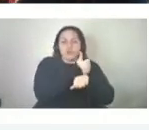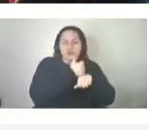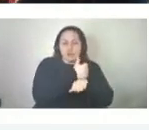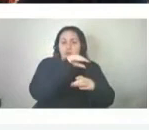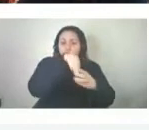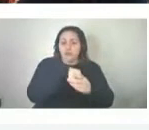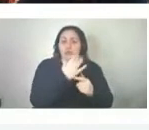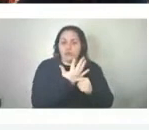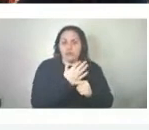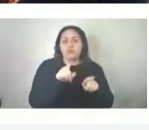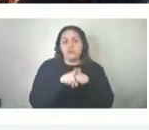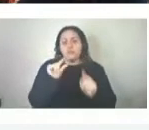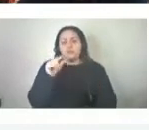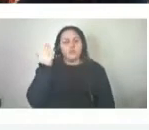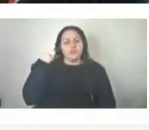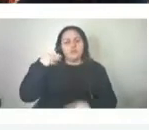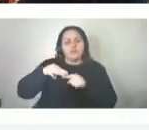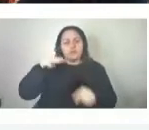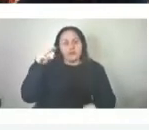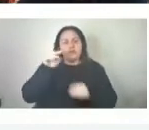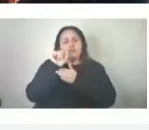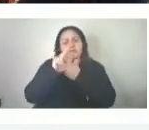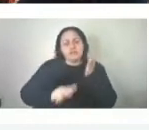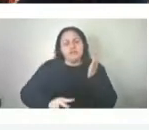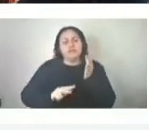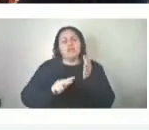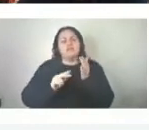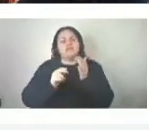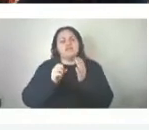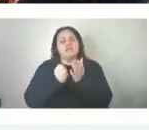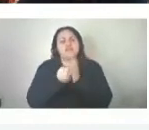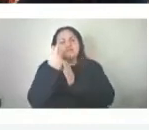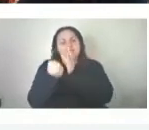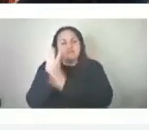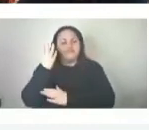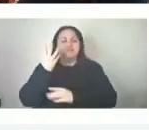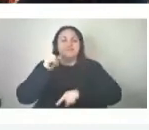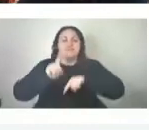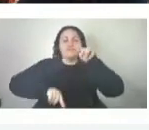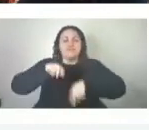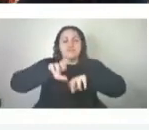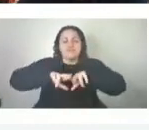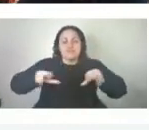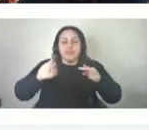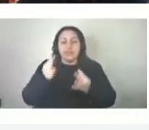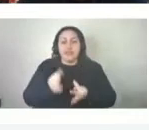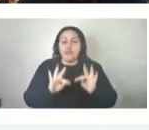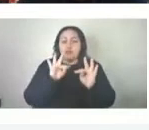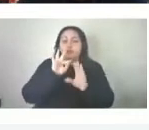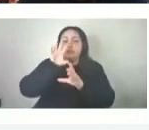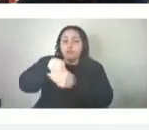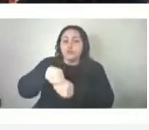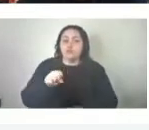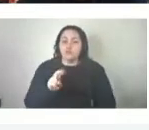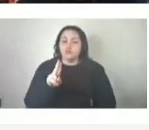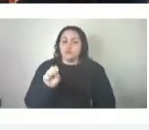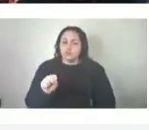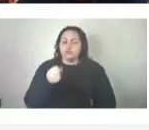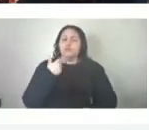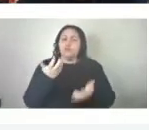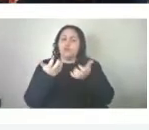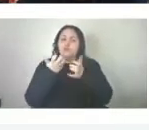mestrado em avaliação e produção de tecnologias para o SUS, onde eu tento desenvolver, então, uma tecnologia educacional,